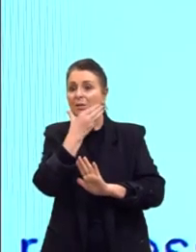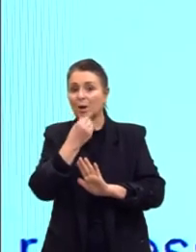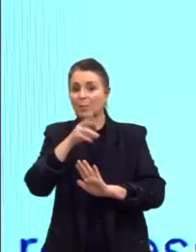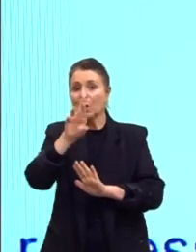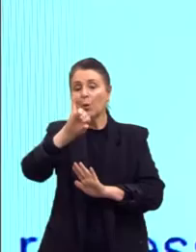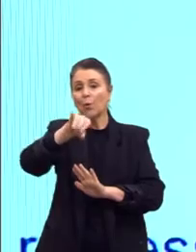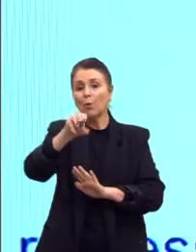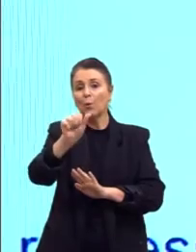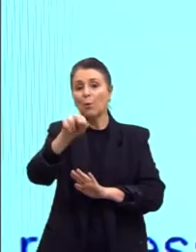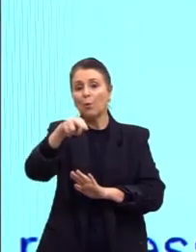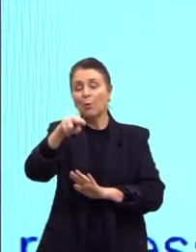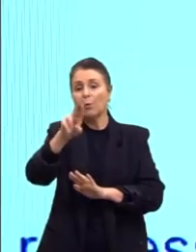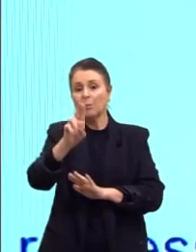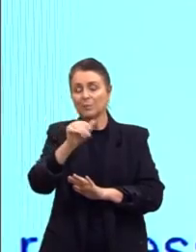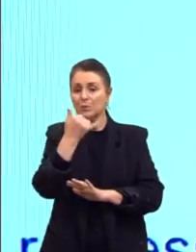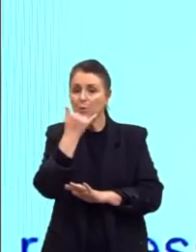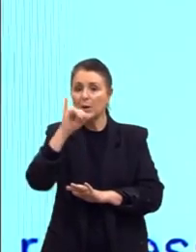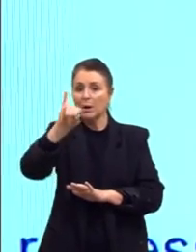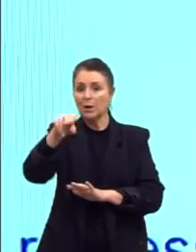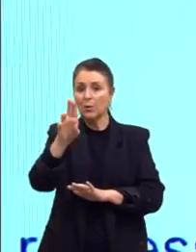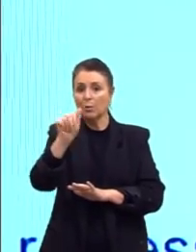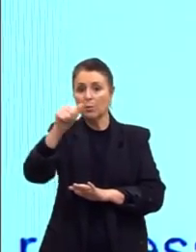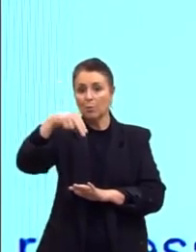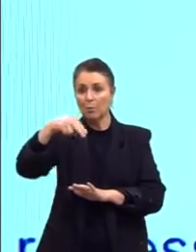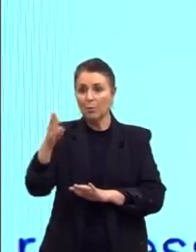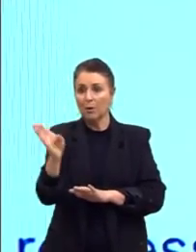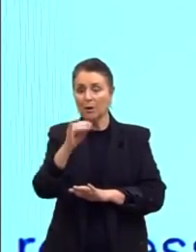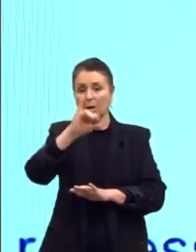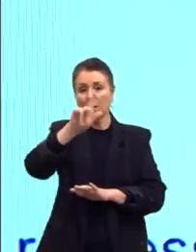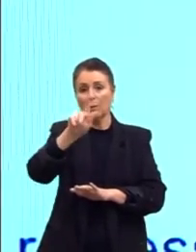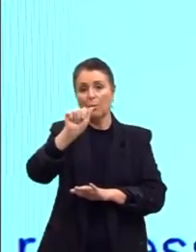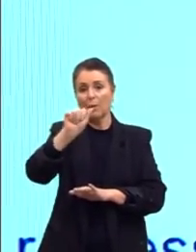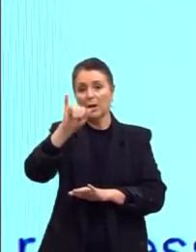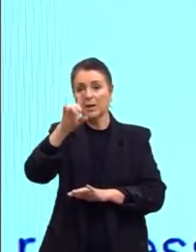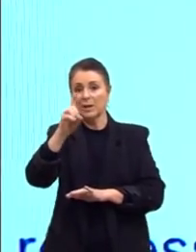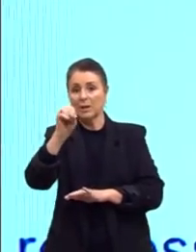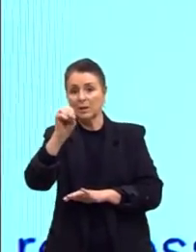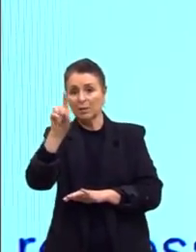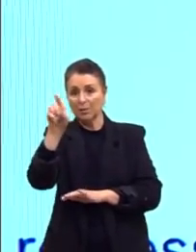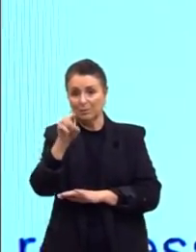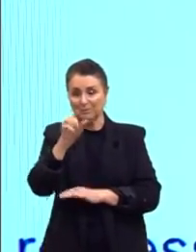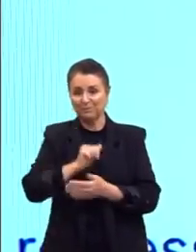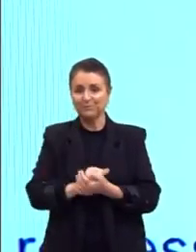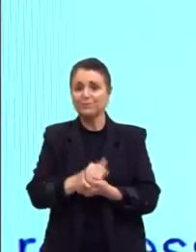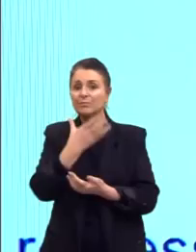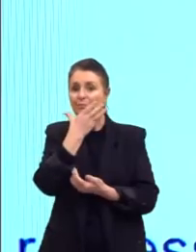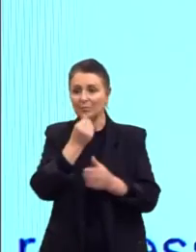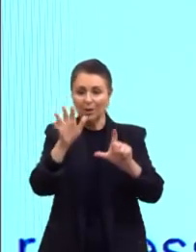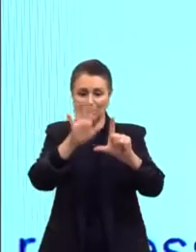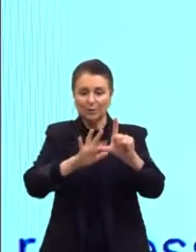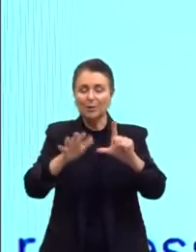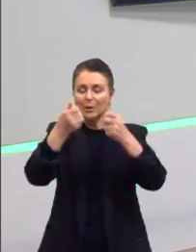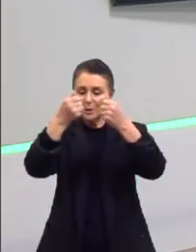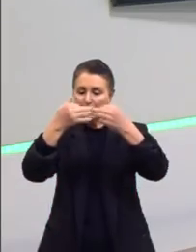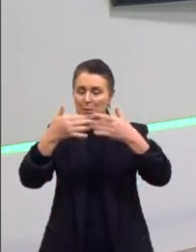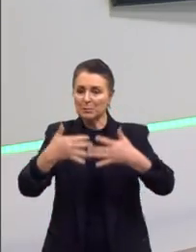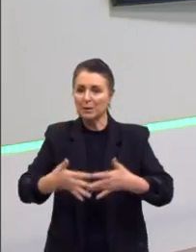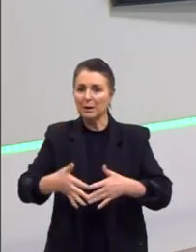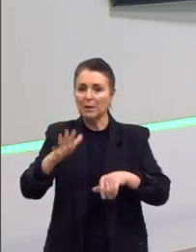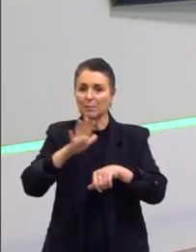que tu vai ver quem é o senhor vai dó Rua Guarda aí para para para para te entender um pouquinho